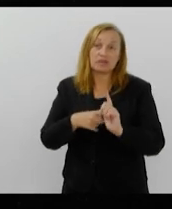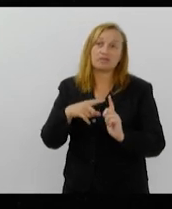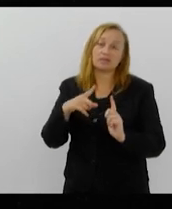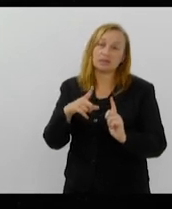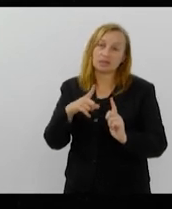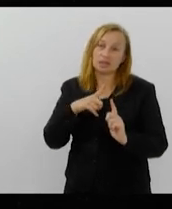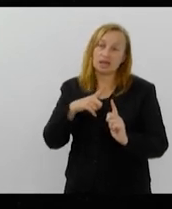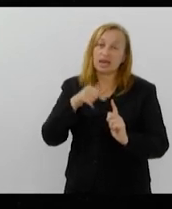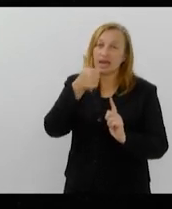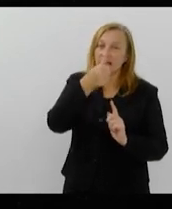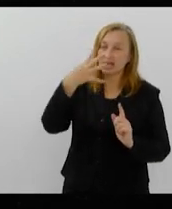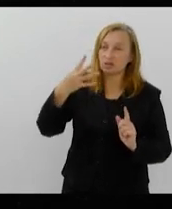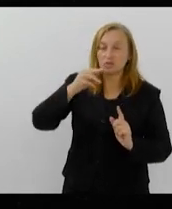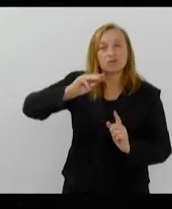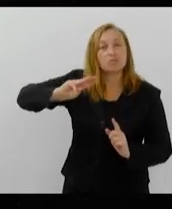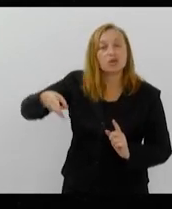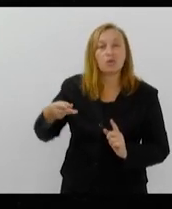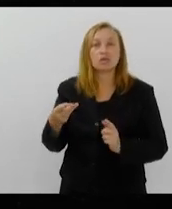14 bilhões.